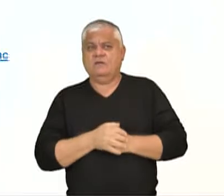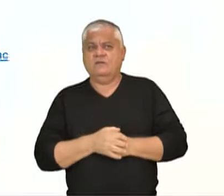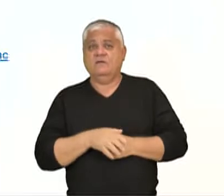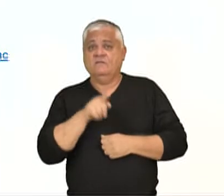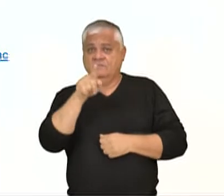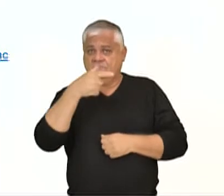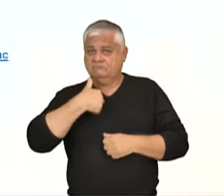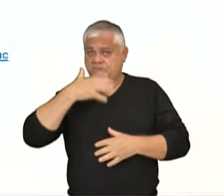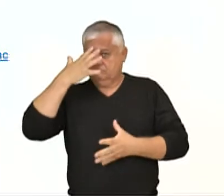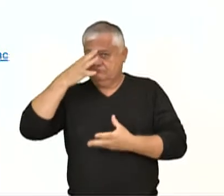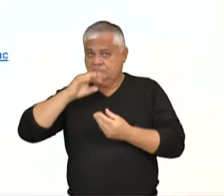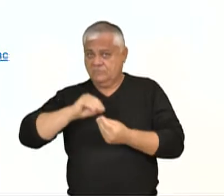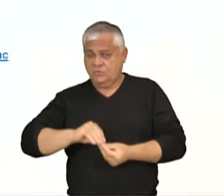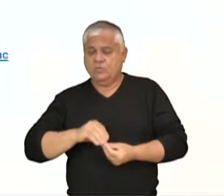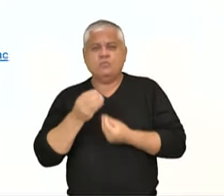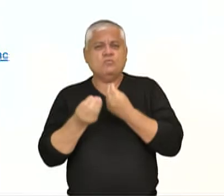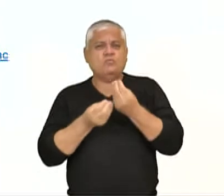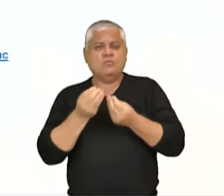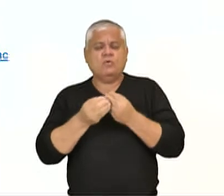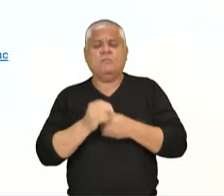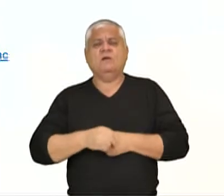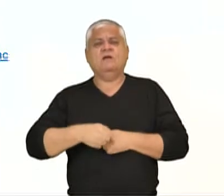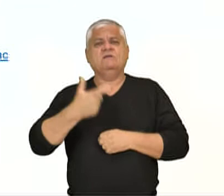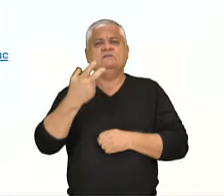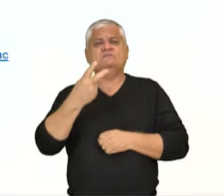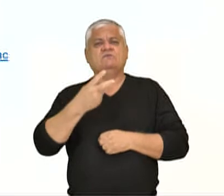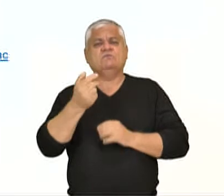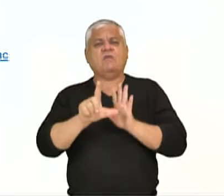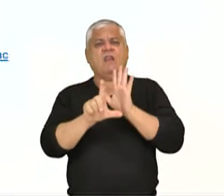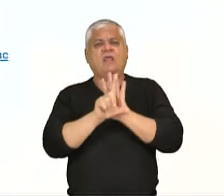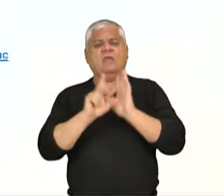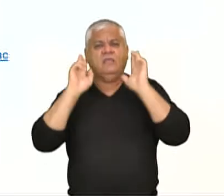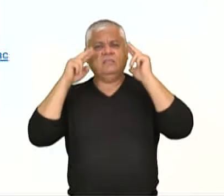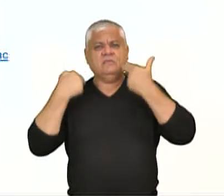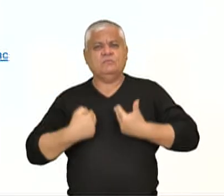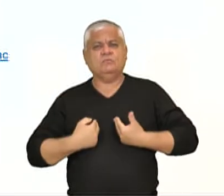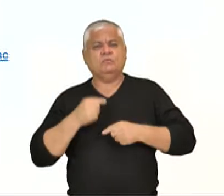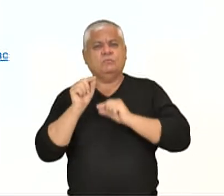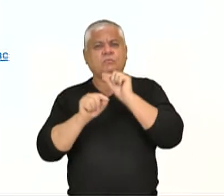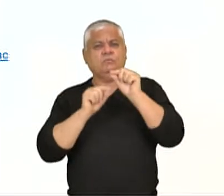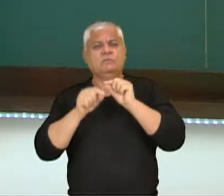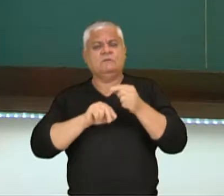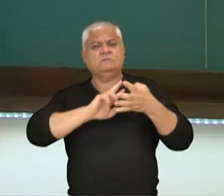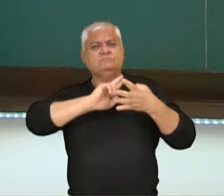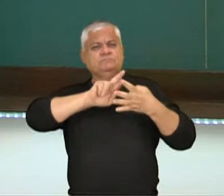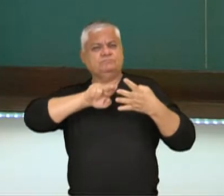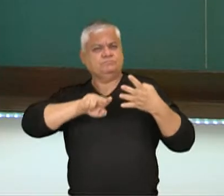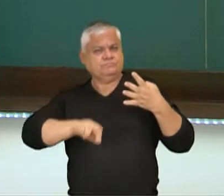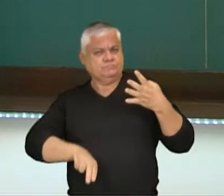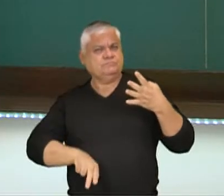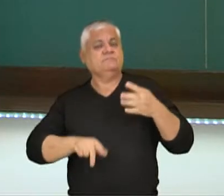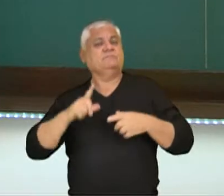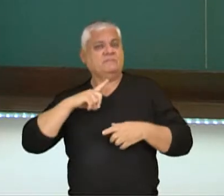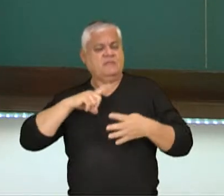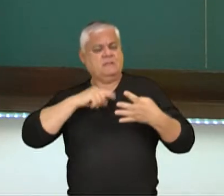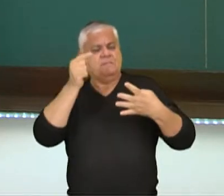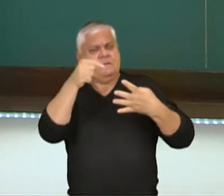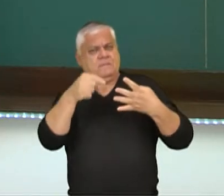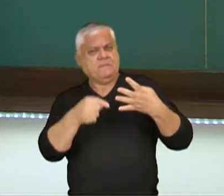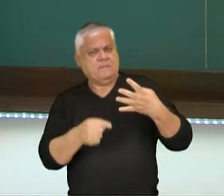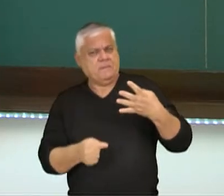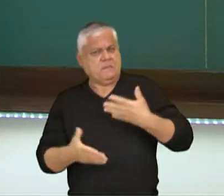você entenda a segunda lei de Newton, pessoal, em diferentes aspectos, né? Em diferentes sistemas, em